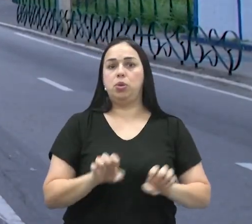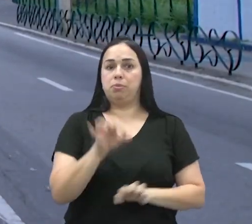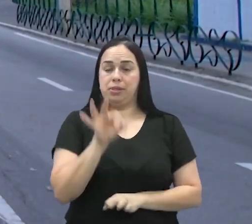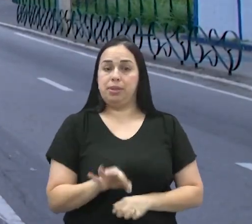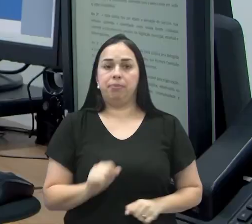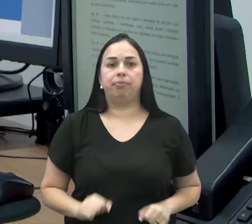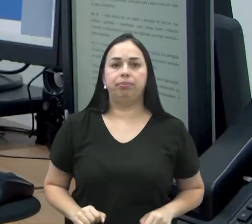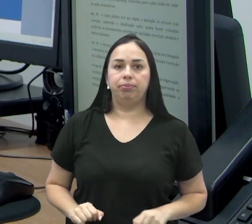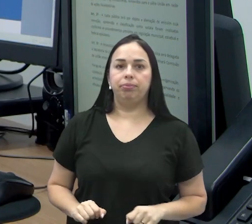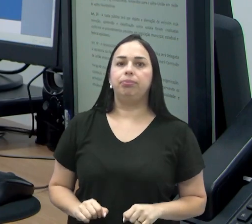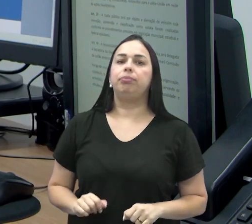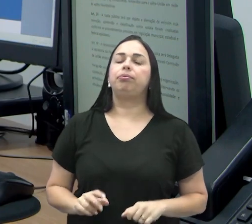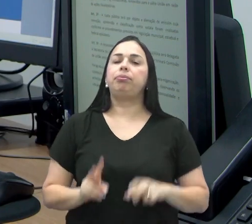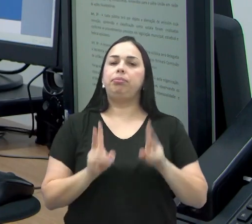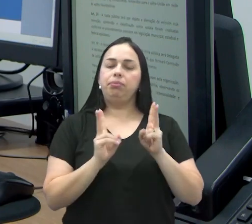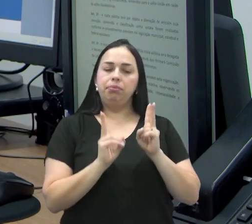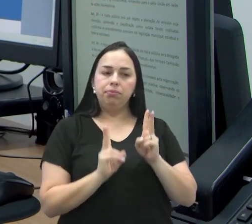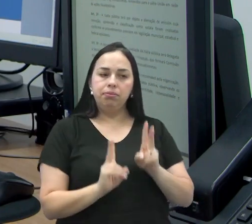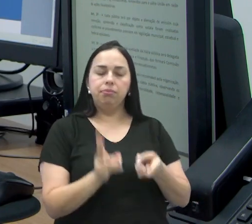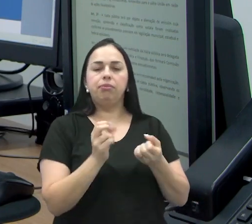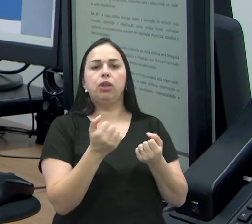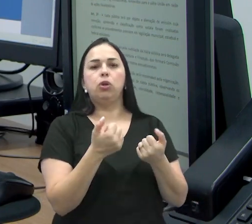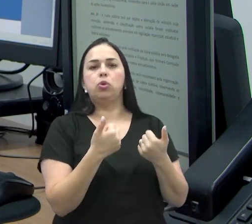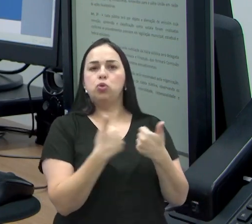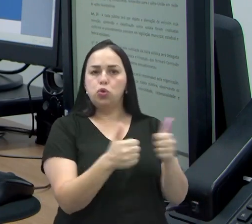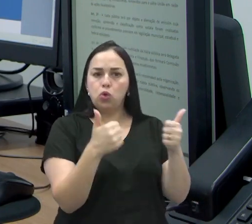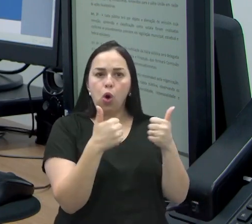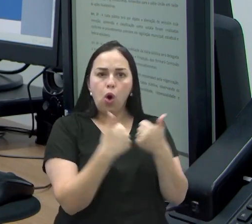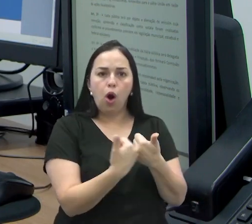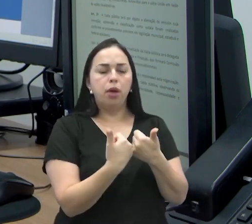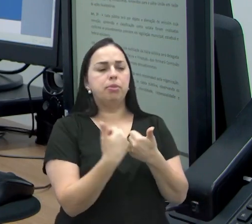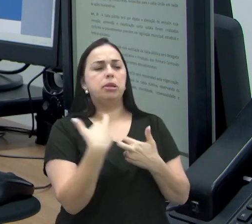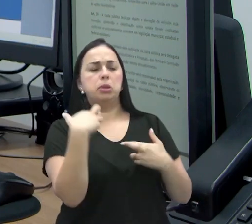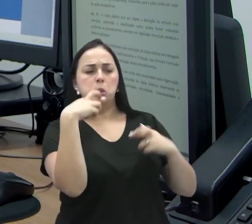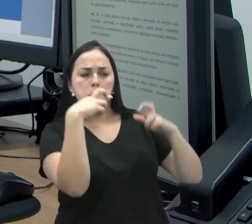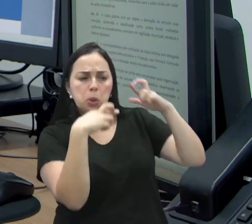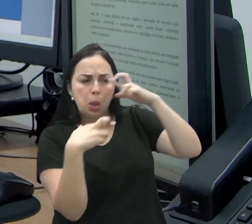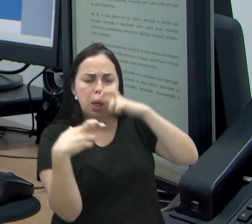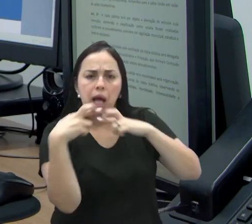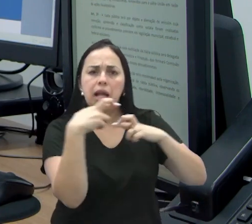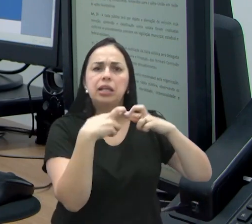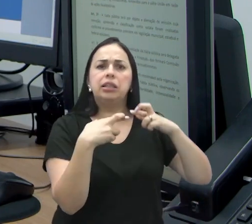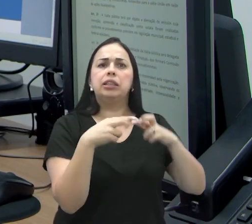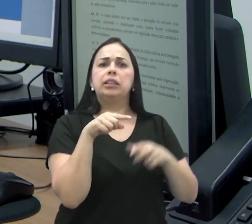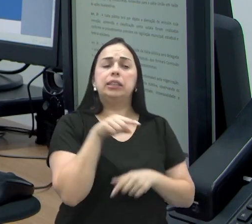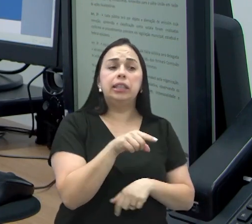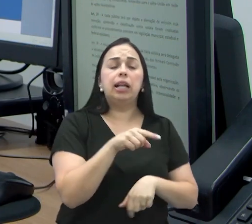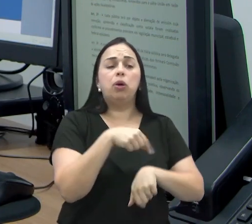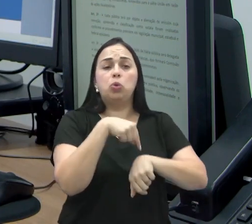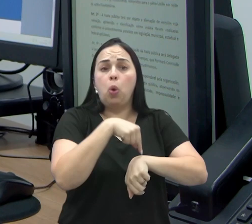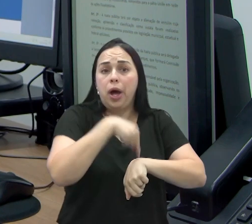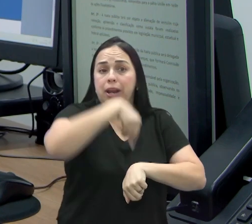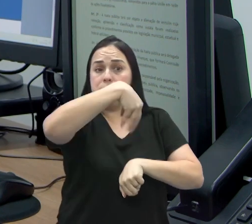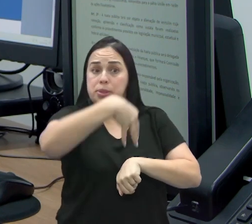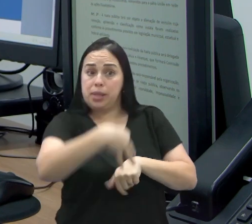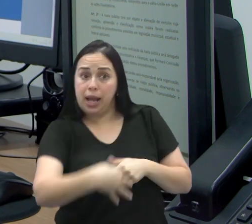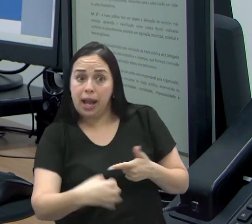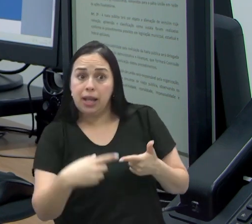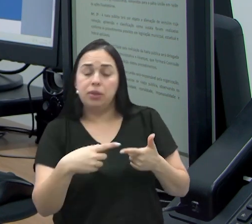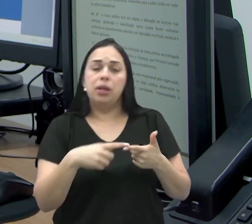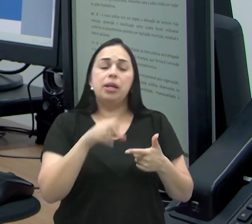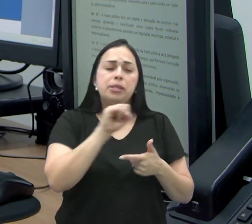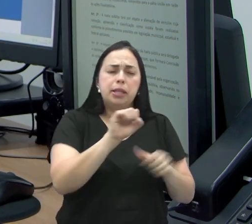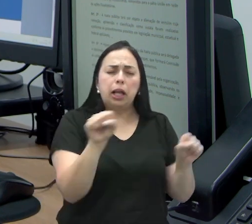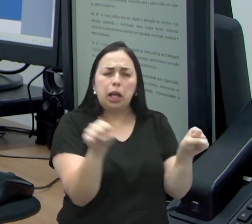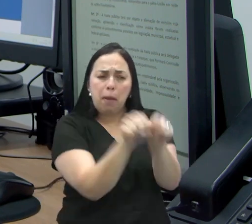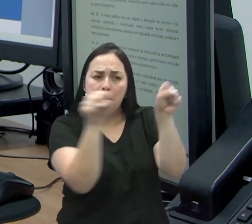do serviço. A gente faz o acompanhamento das linhas, faz o monitoramento dos ônibus também na cidade, se estão cumprindo viagens, se não estão, se